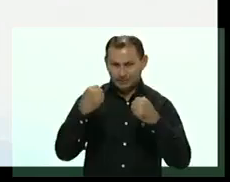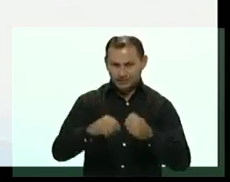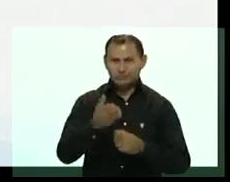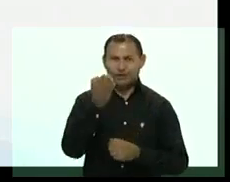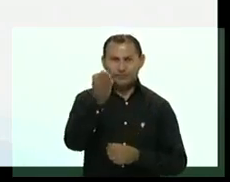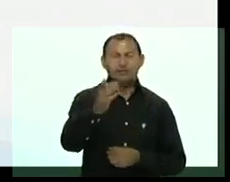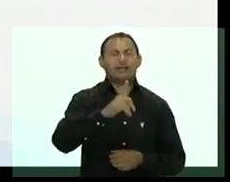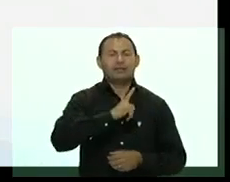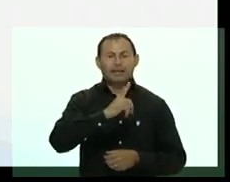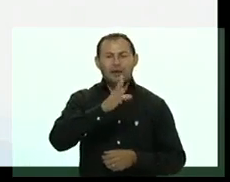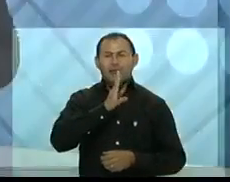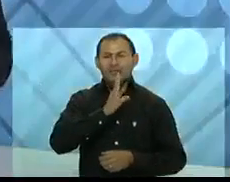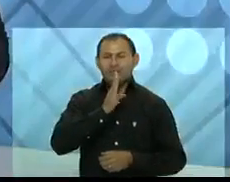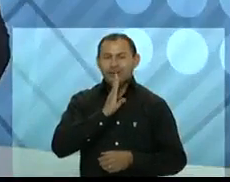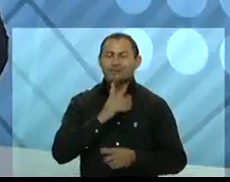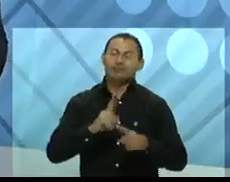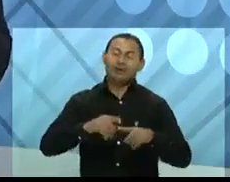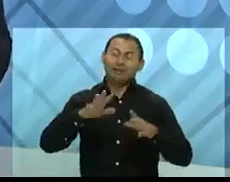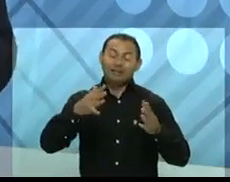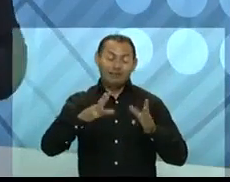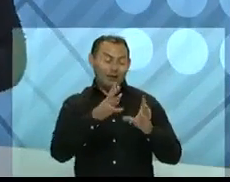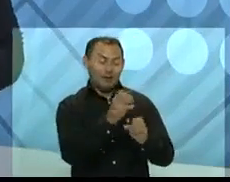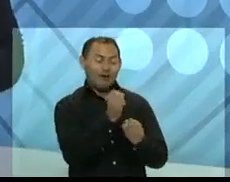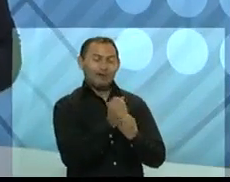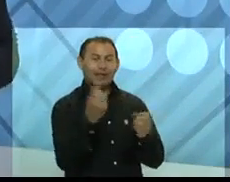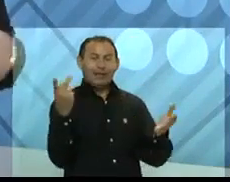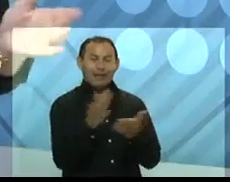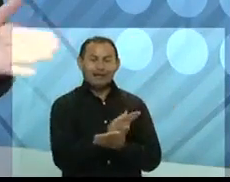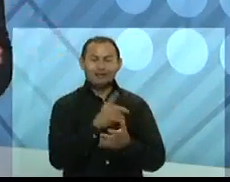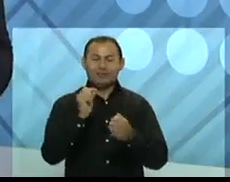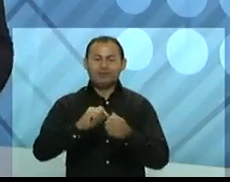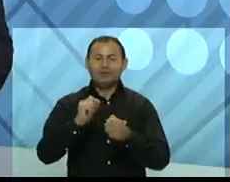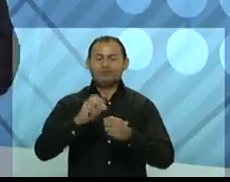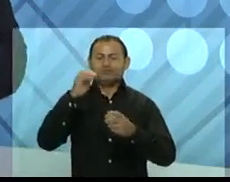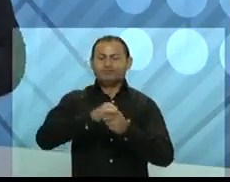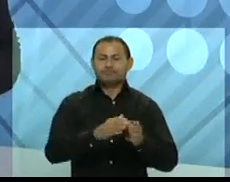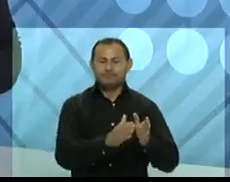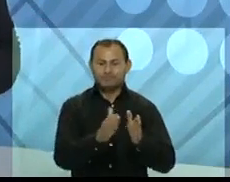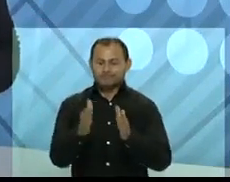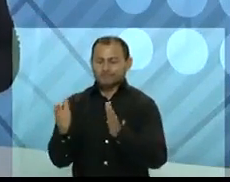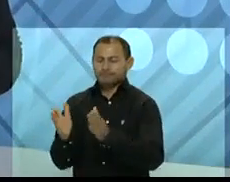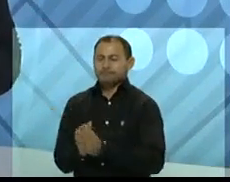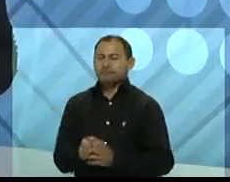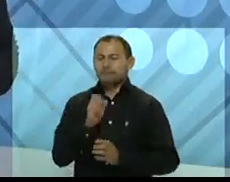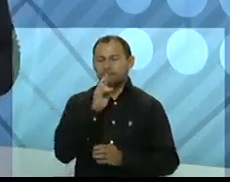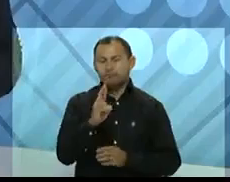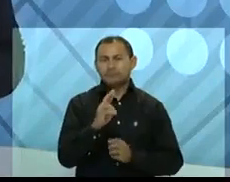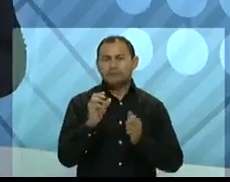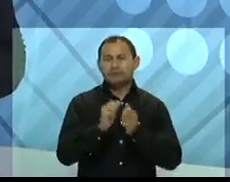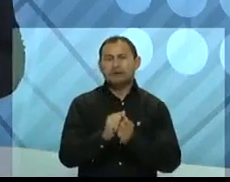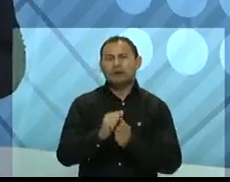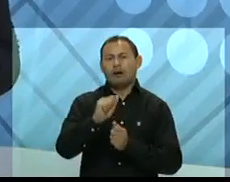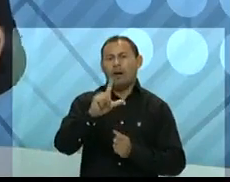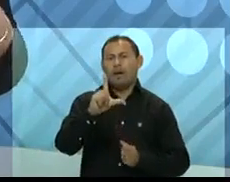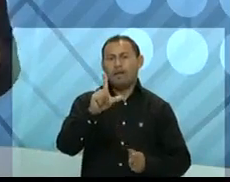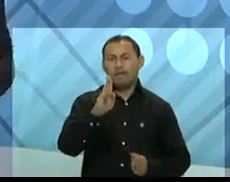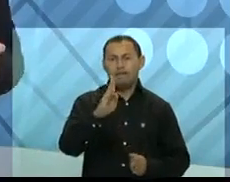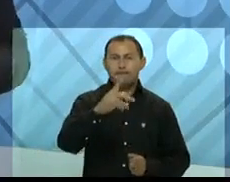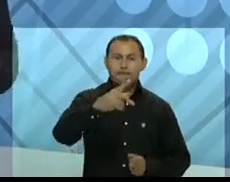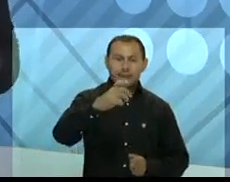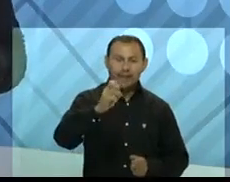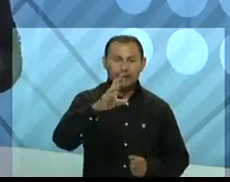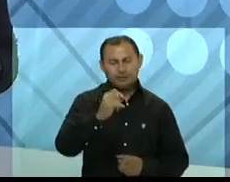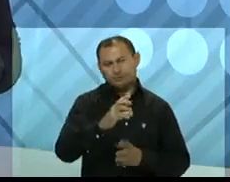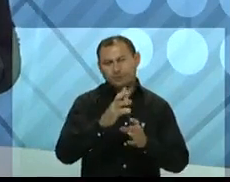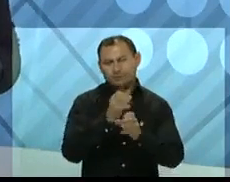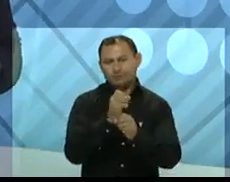que você tenha conhecimento, porque às vezes é um cálculo errado que a gente faz lá no meio do caminho, né, da resolução de uma operação, que a gente não